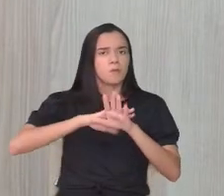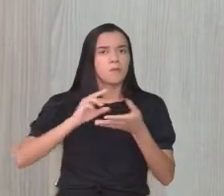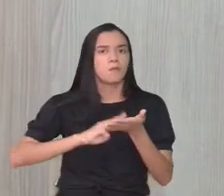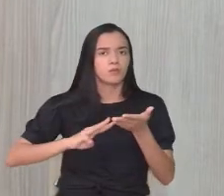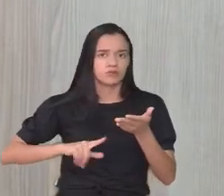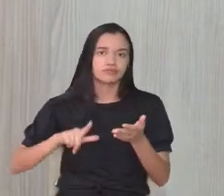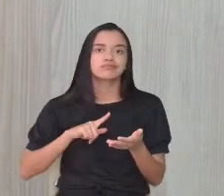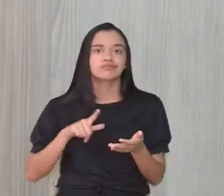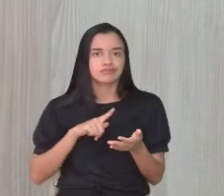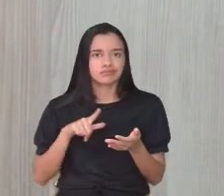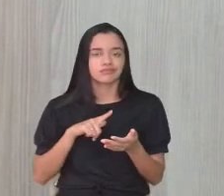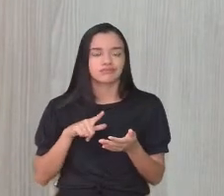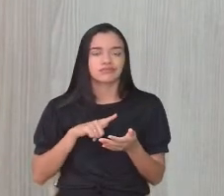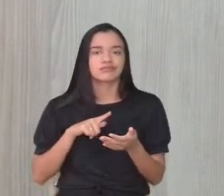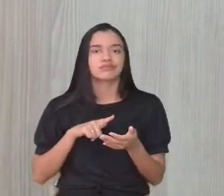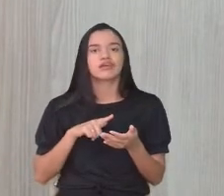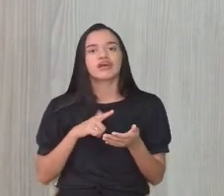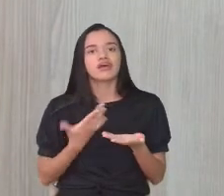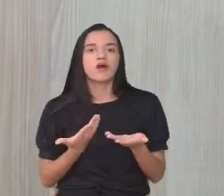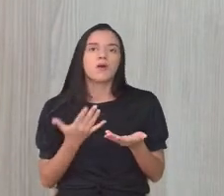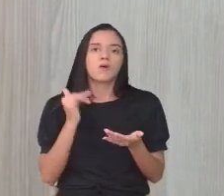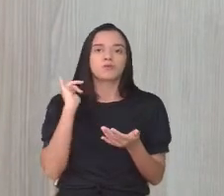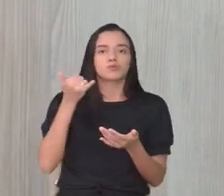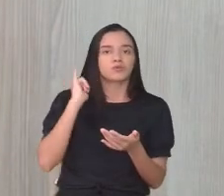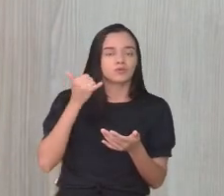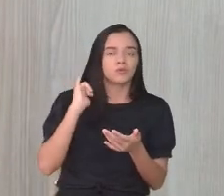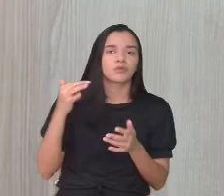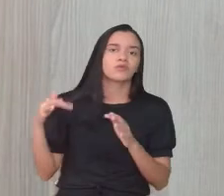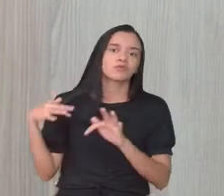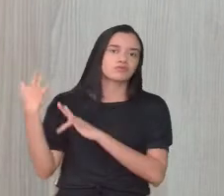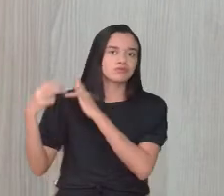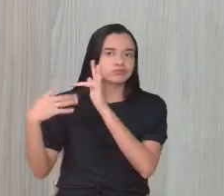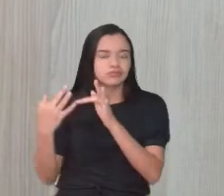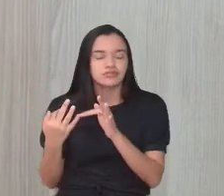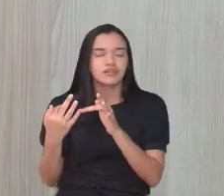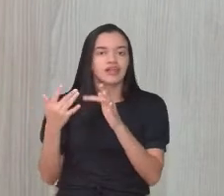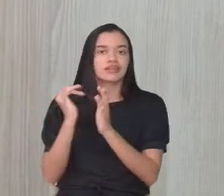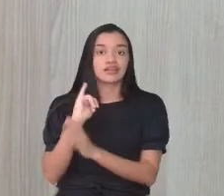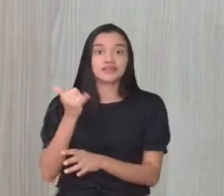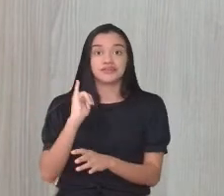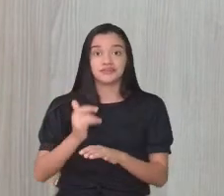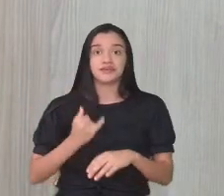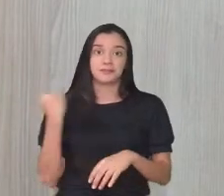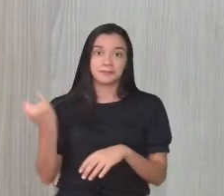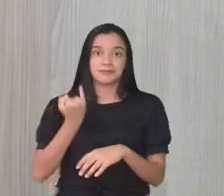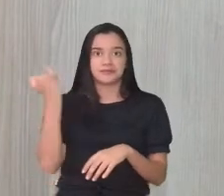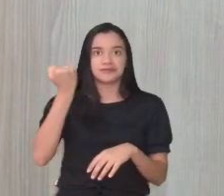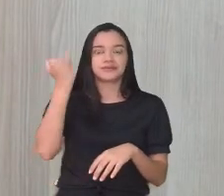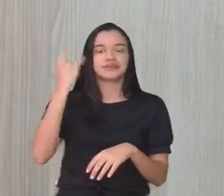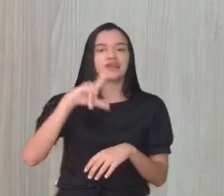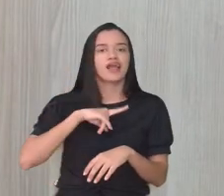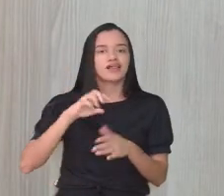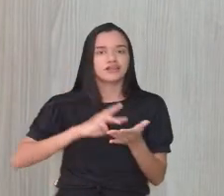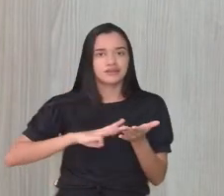que é feita pelo autor no romance, ou no conto, na sua narrativa, ela é importante. Ela tem um motivo de ser, não é isso?